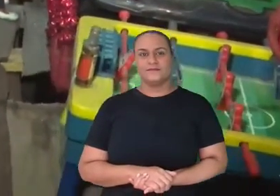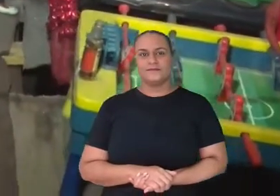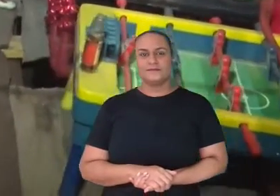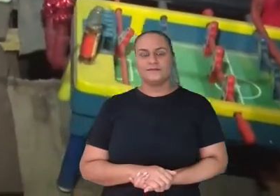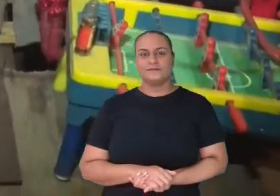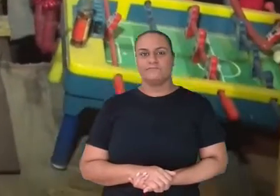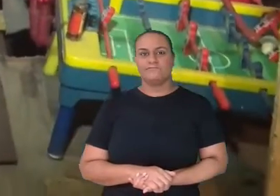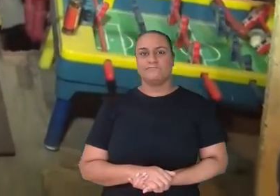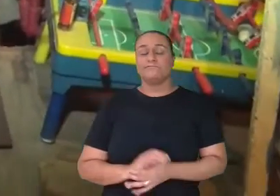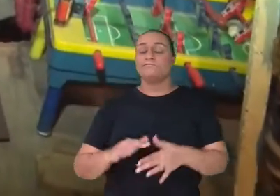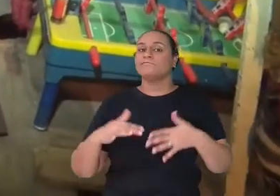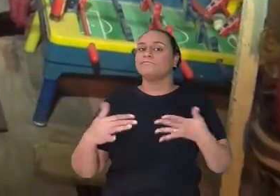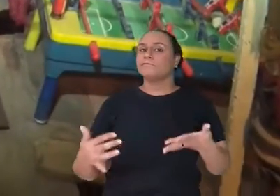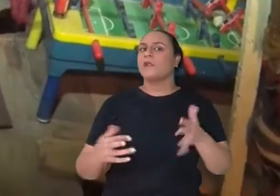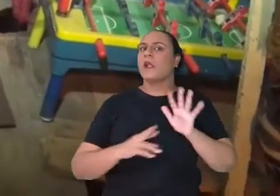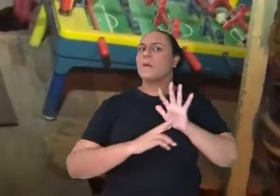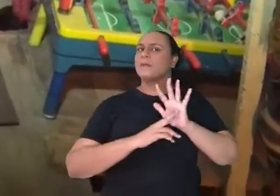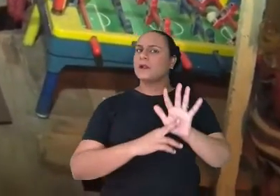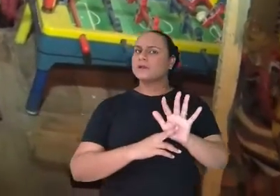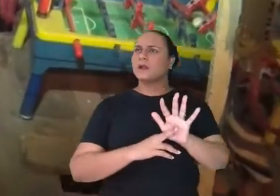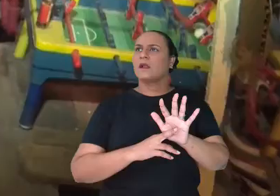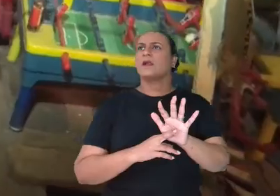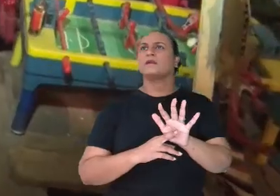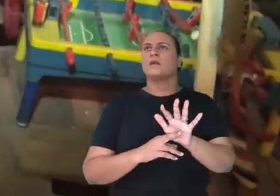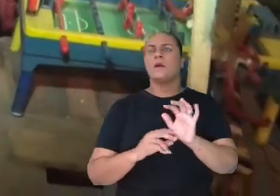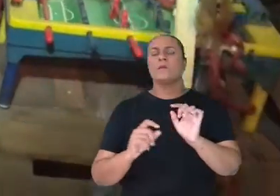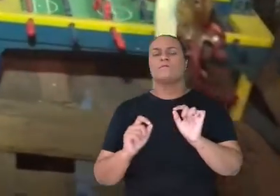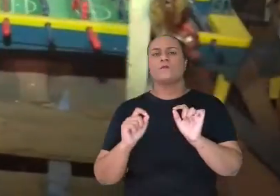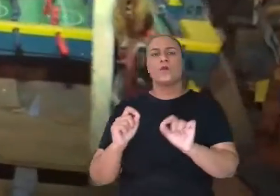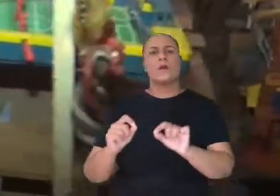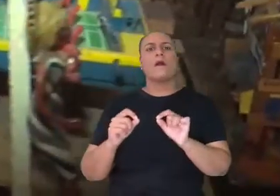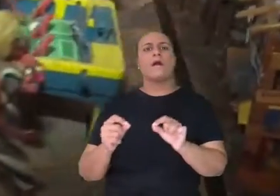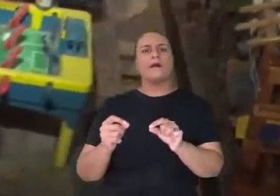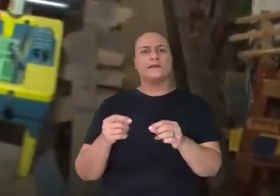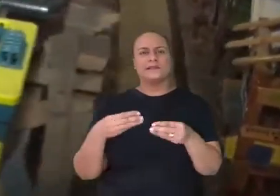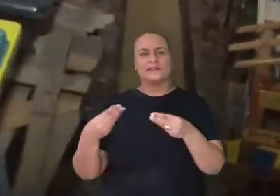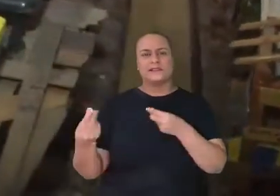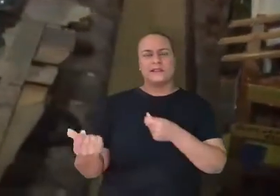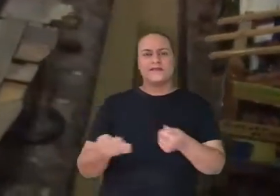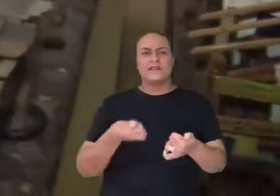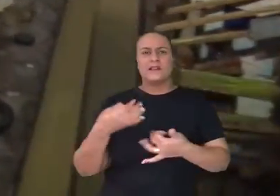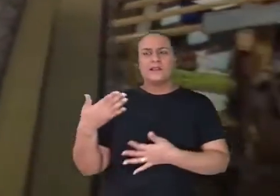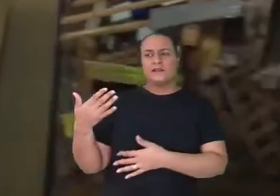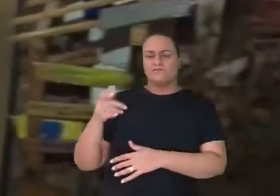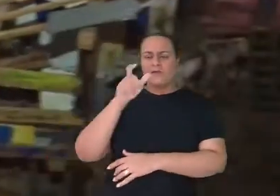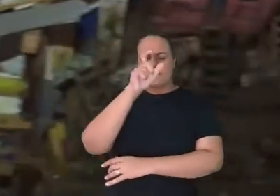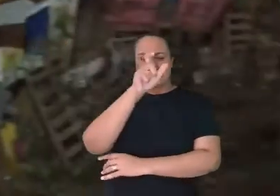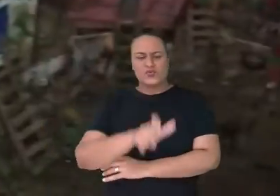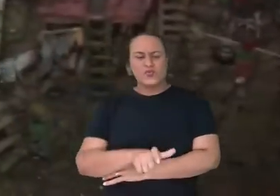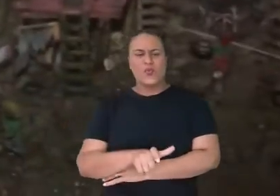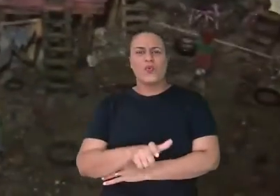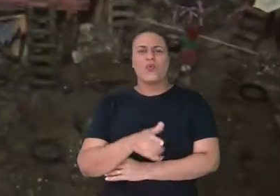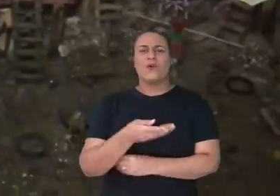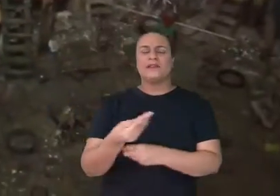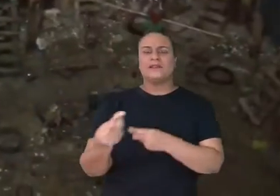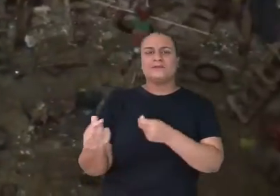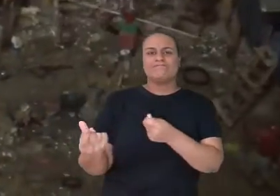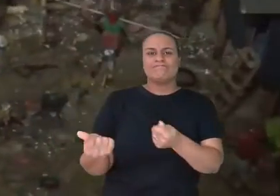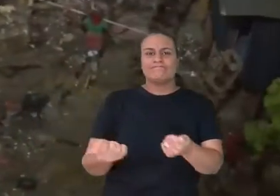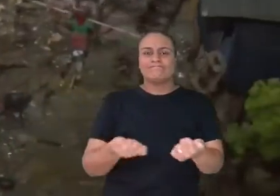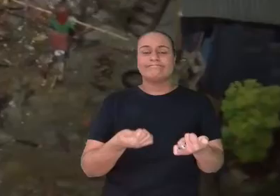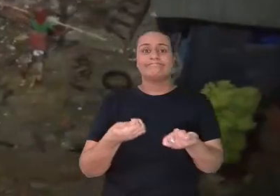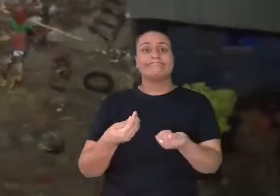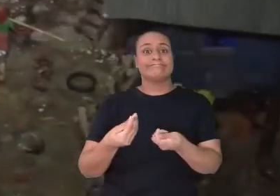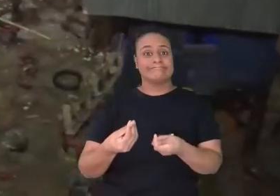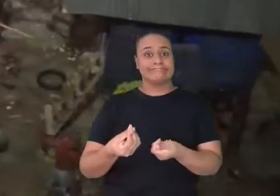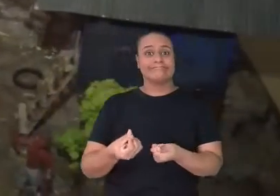Então aqui a gente retrata um pouco dessa vulnerabilidade de alguns sujeitos dentro do... E a gente vê